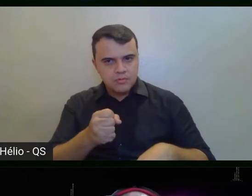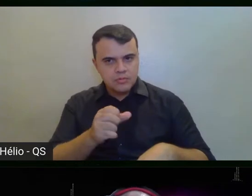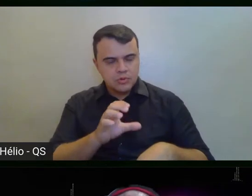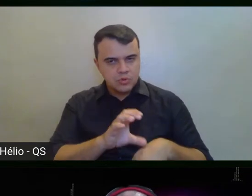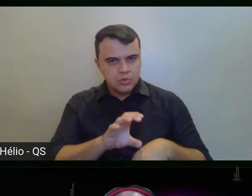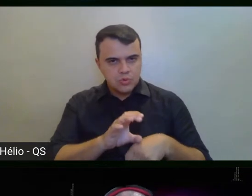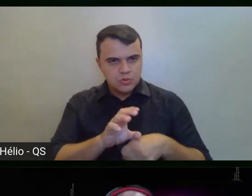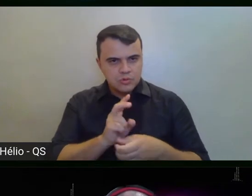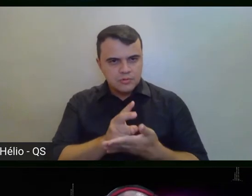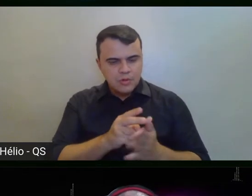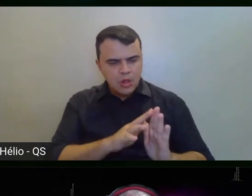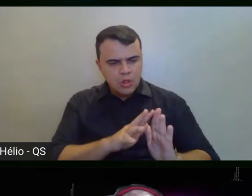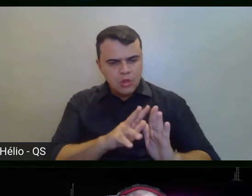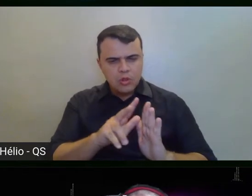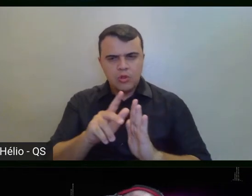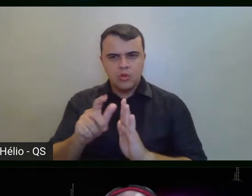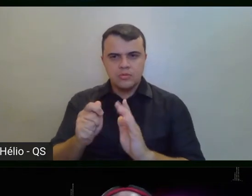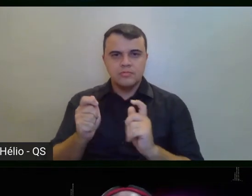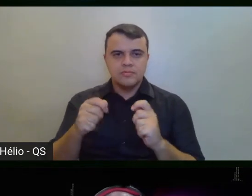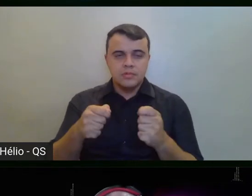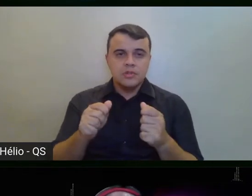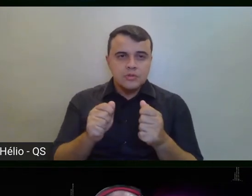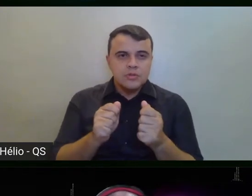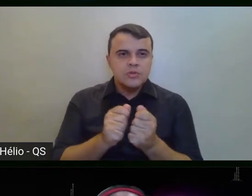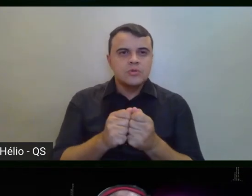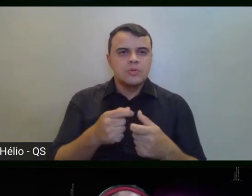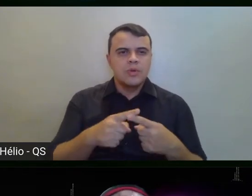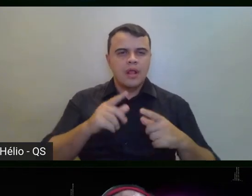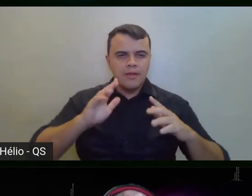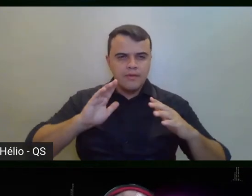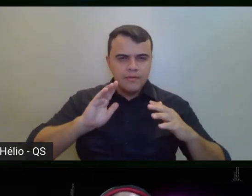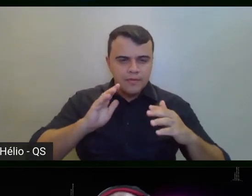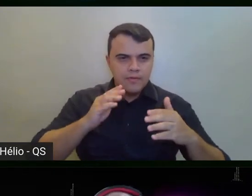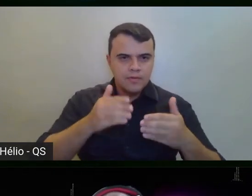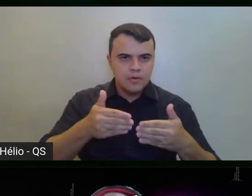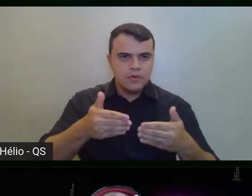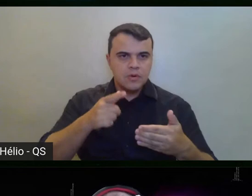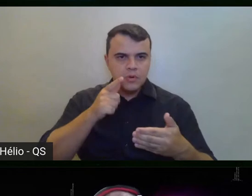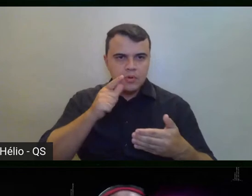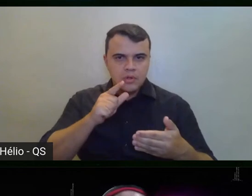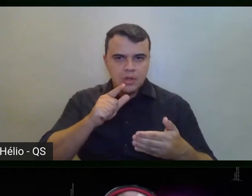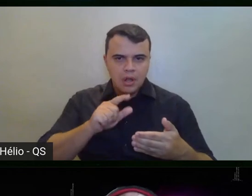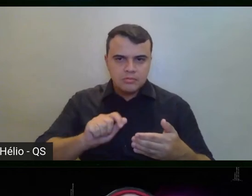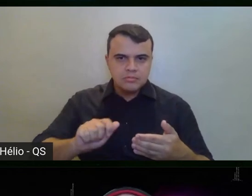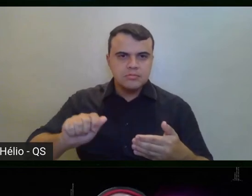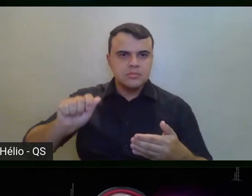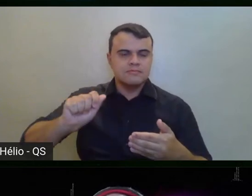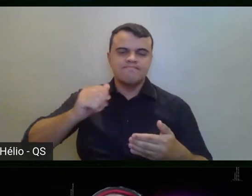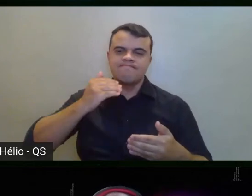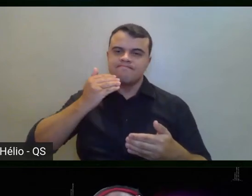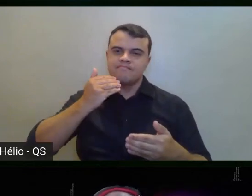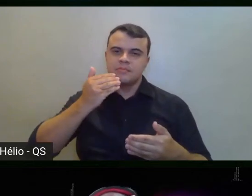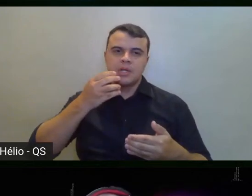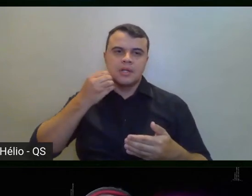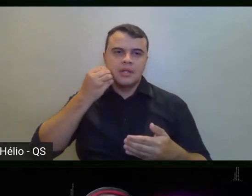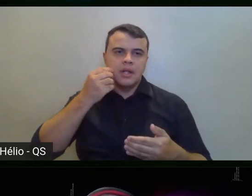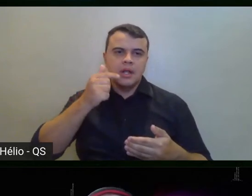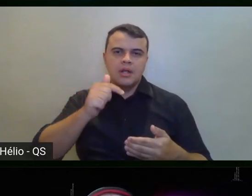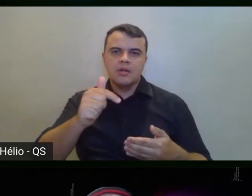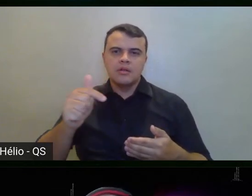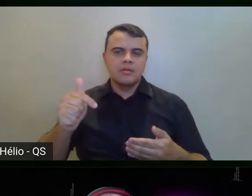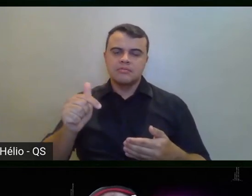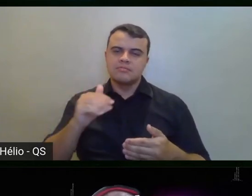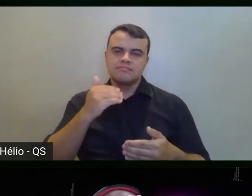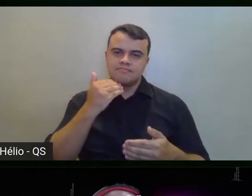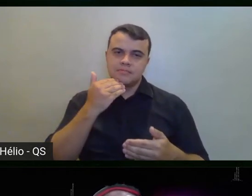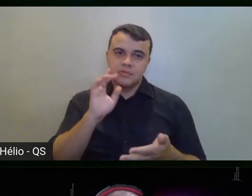de ponta a ponta nele justamente porque é o foco que é o que vai te levar para o outro lado porque não adianta você tentar ir para várias direções